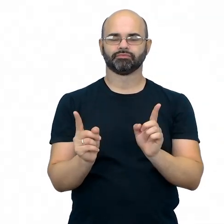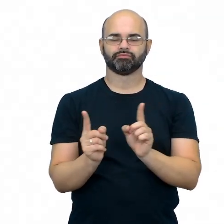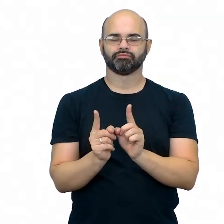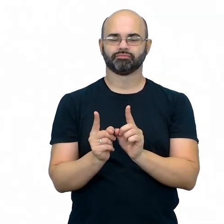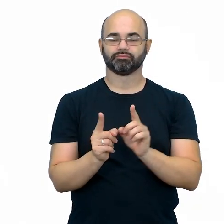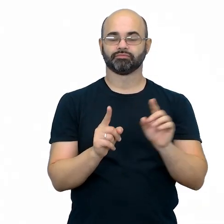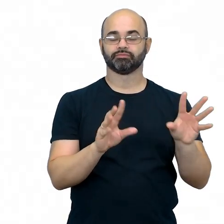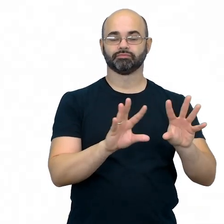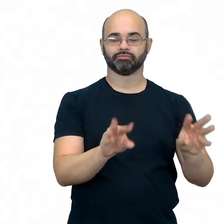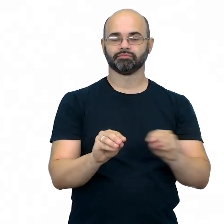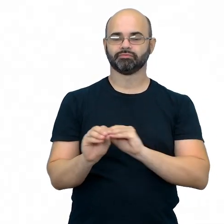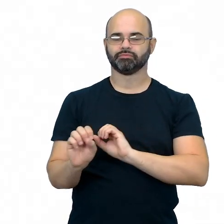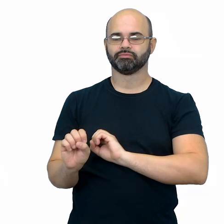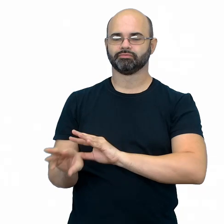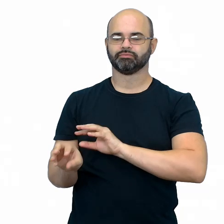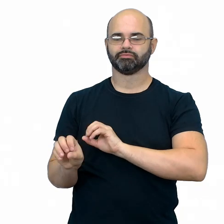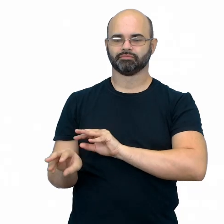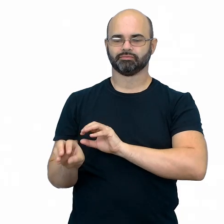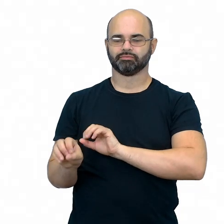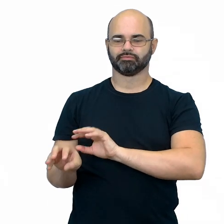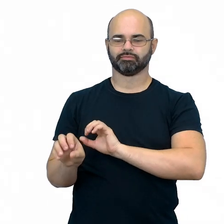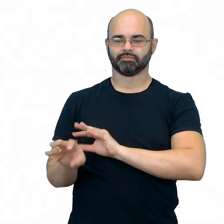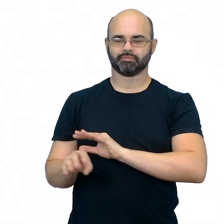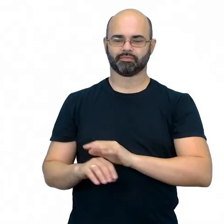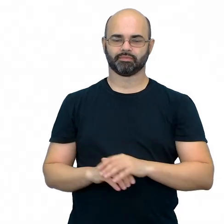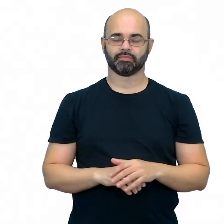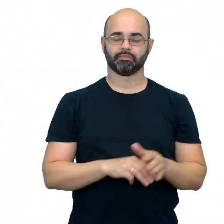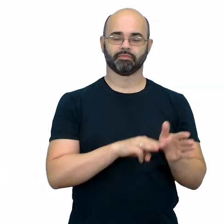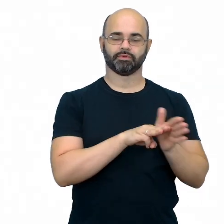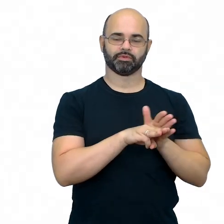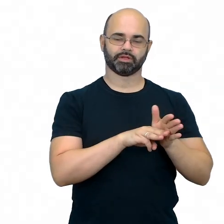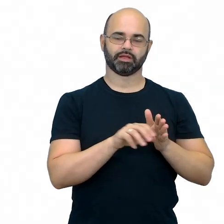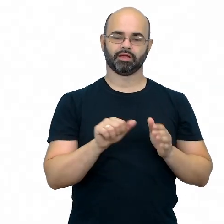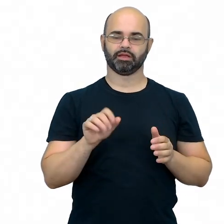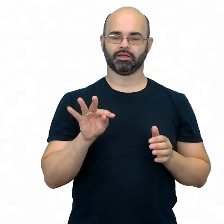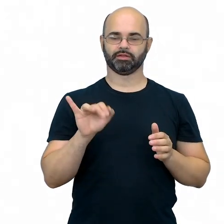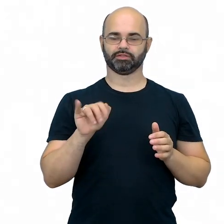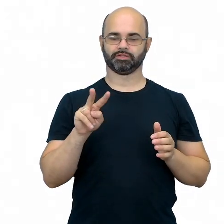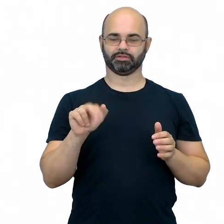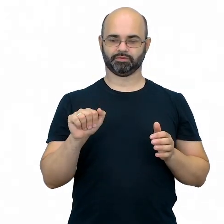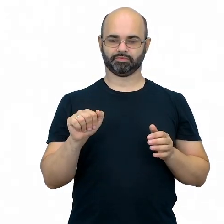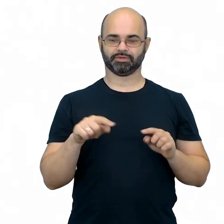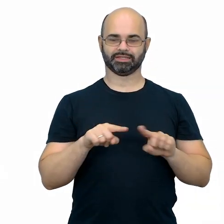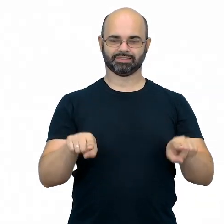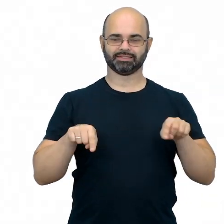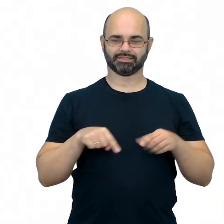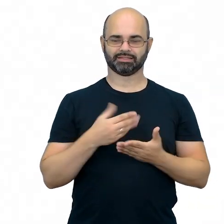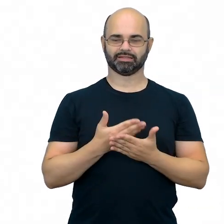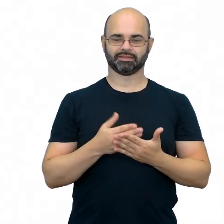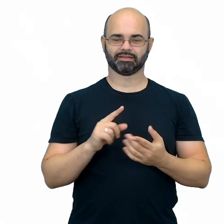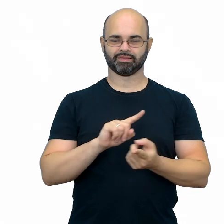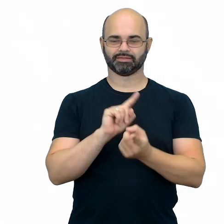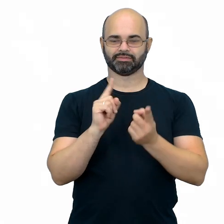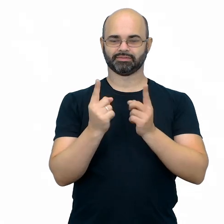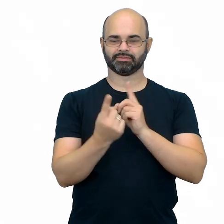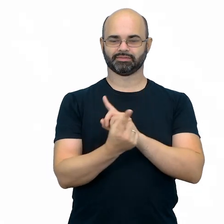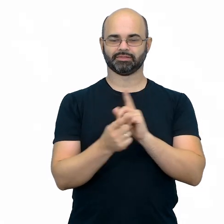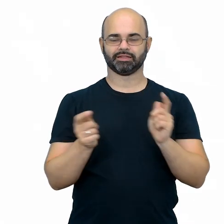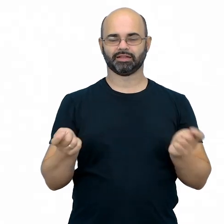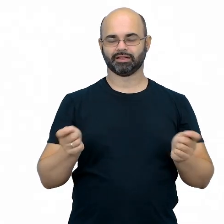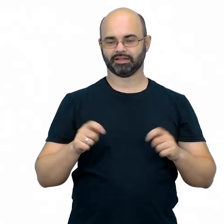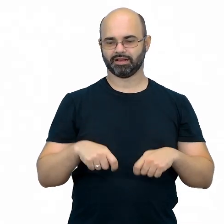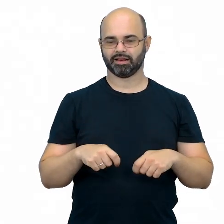projetos. Envolvendo, é lógico, dentro dessa metodologia ativa, nós podemos trabalhar a sala de aula invertida em conjunto da aprendizagem